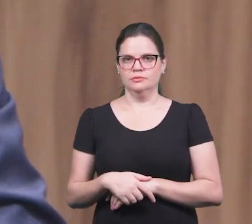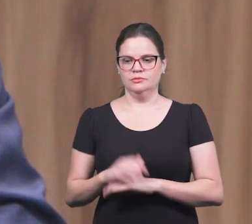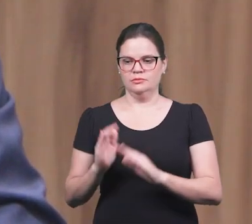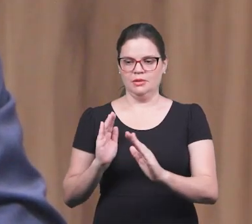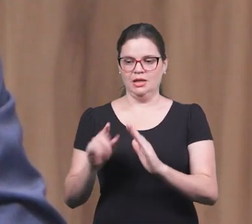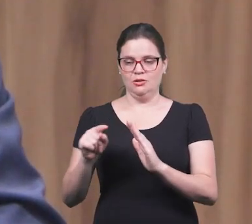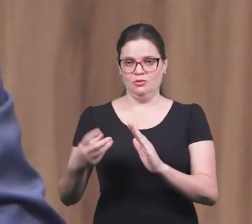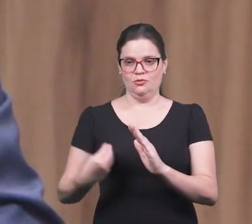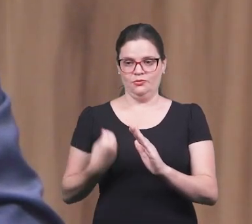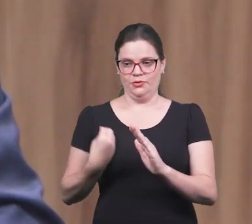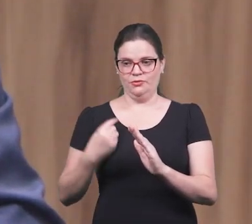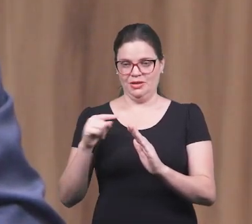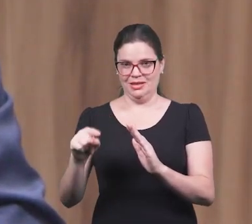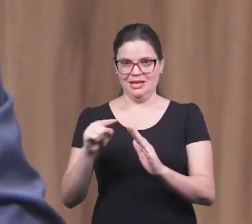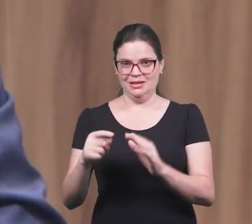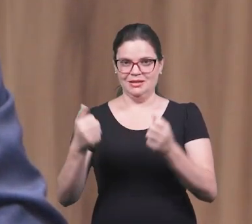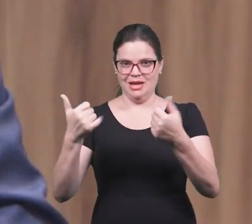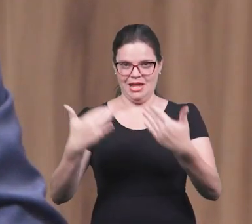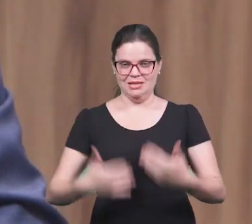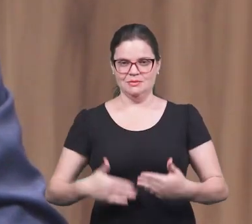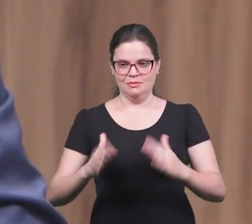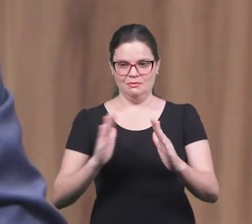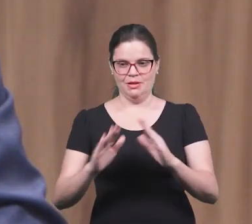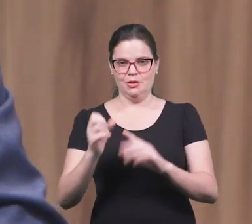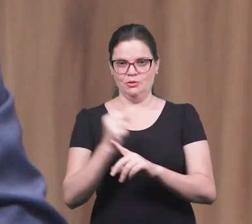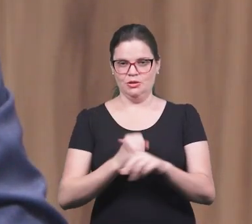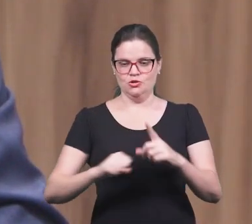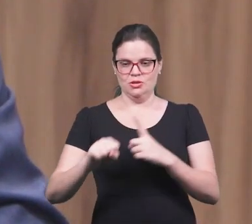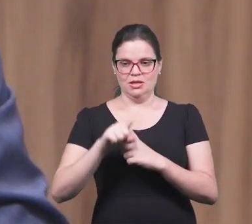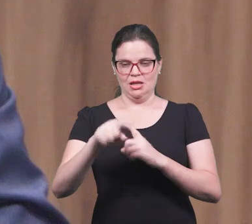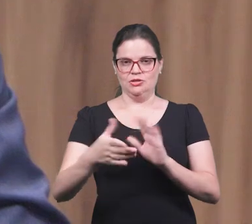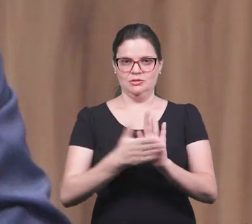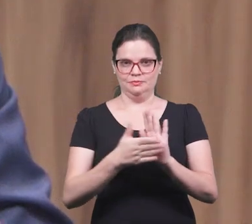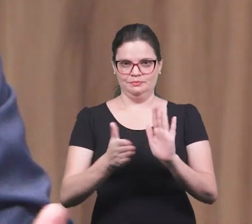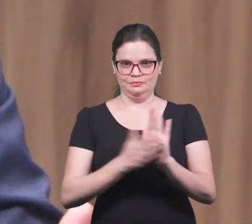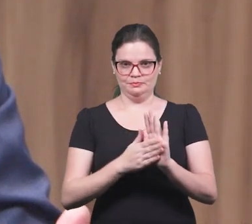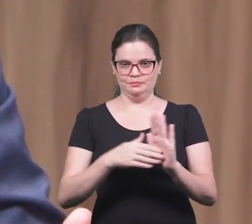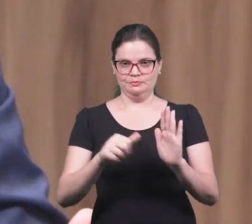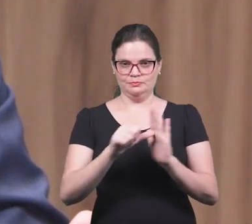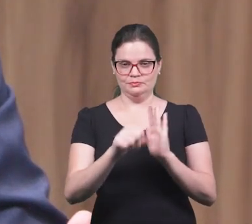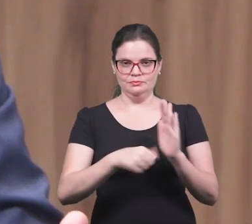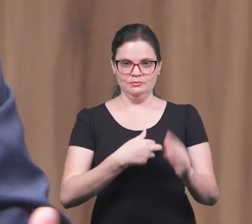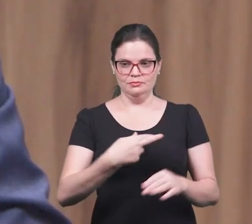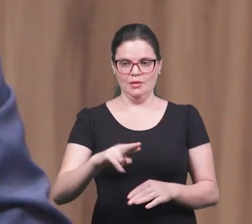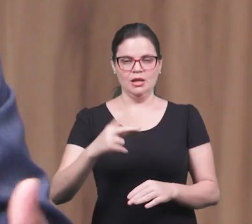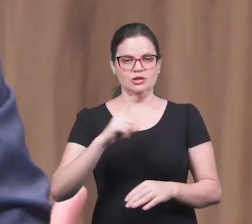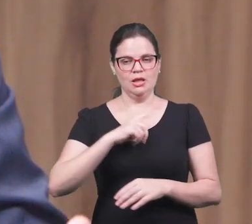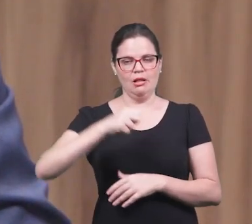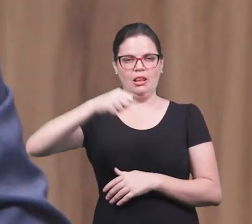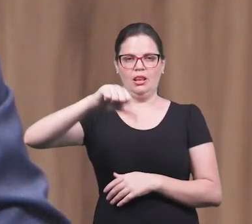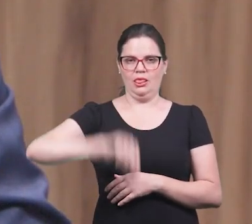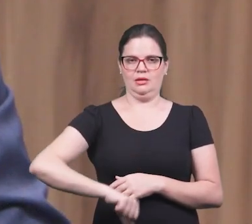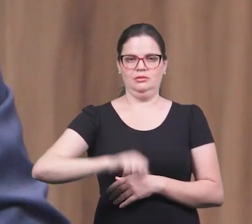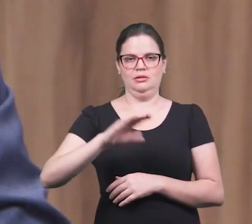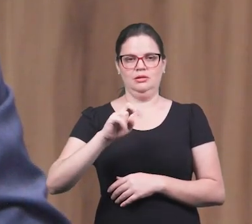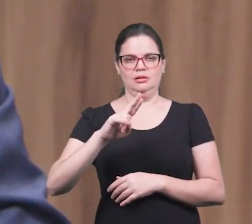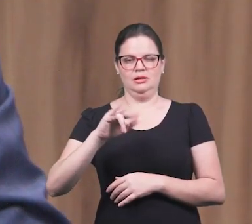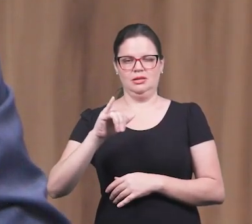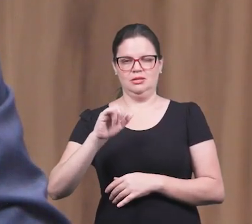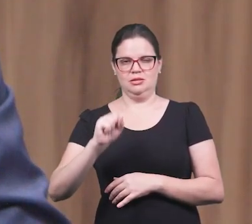de um cristianismo afundado em uma crise. Mas em todo o tempo da história da